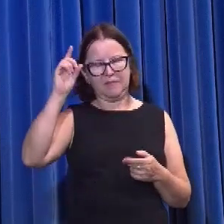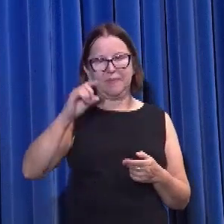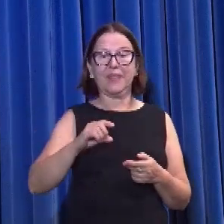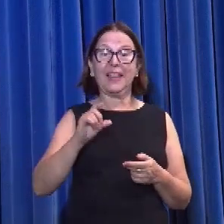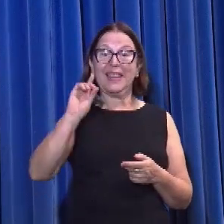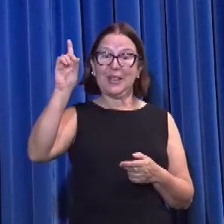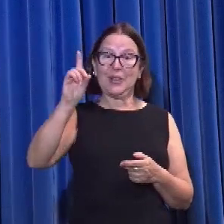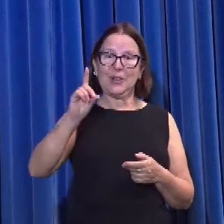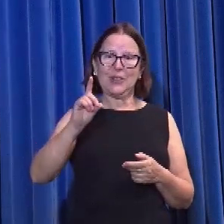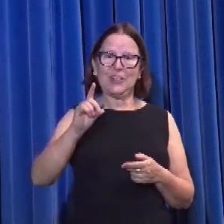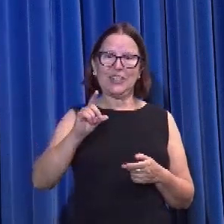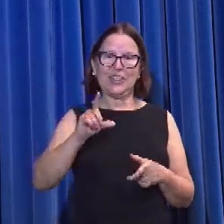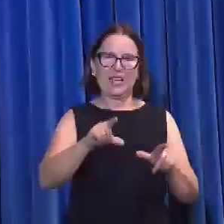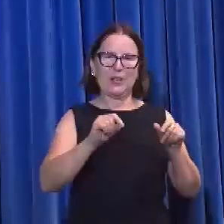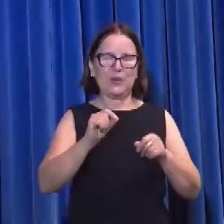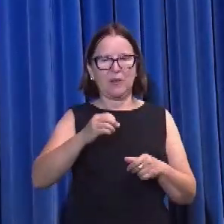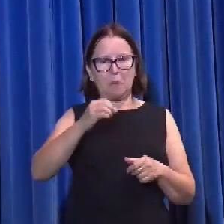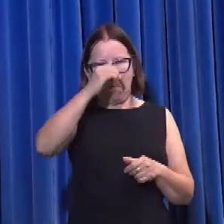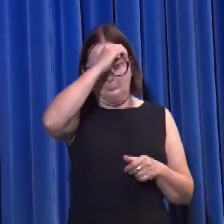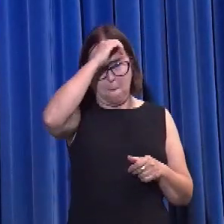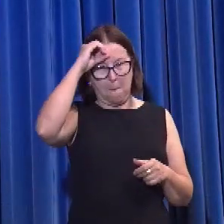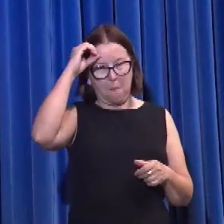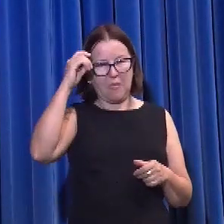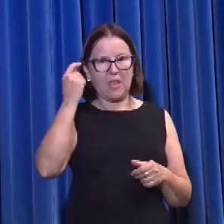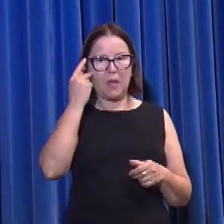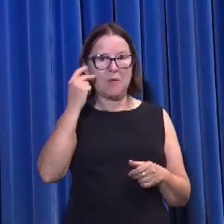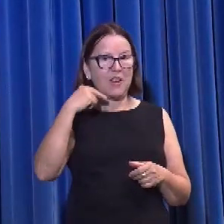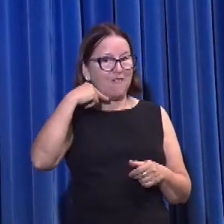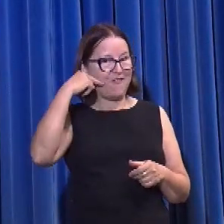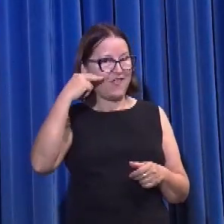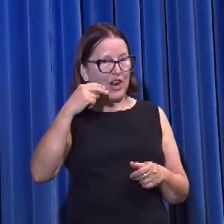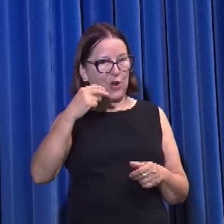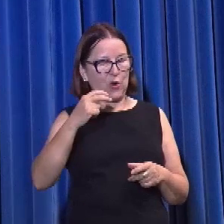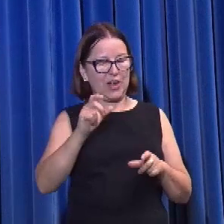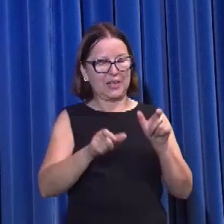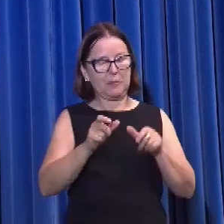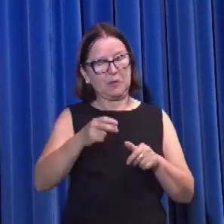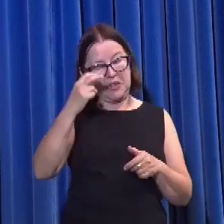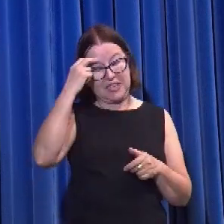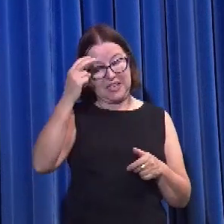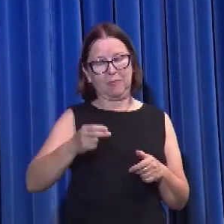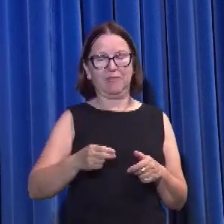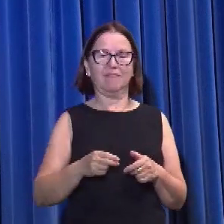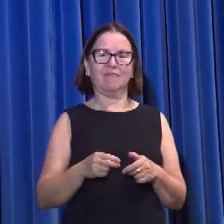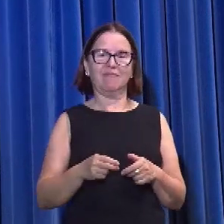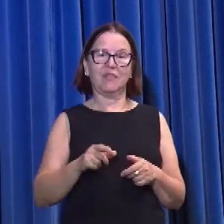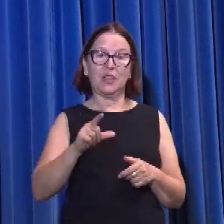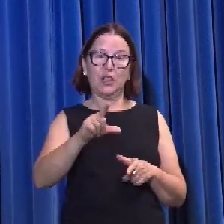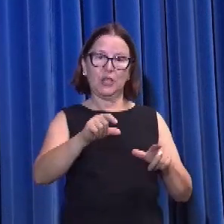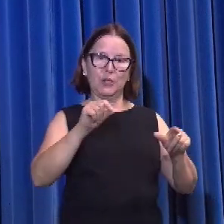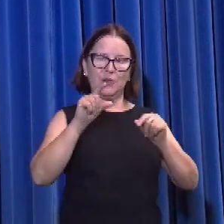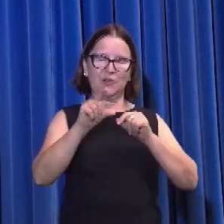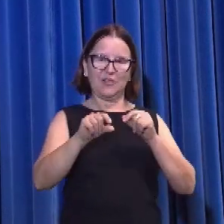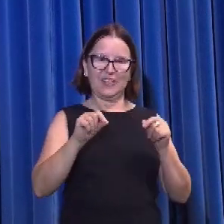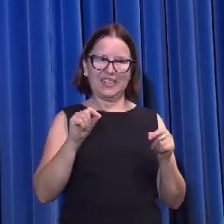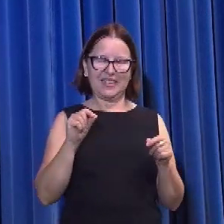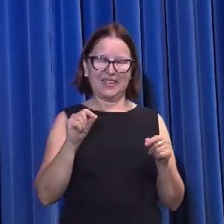do mundo para envergonhar os sábios. E escolheu os fracos, os